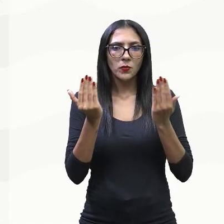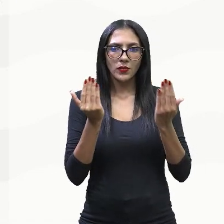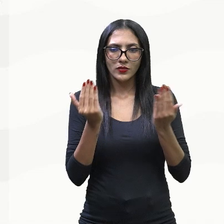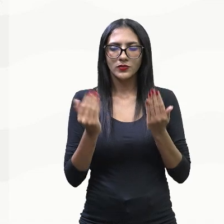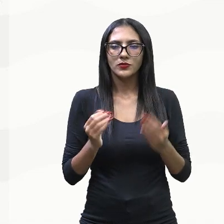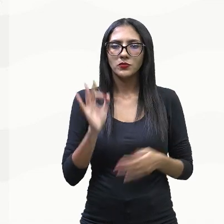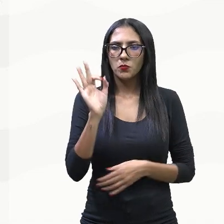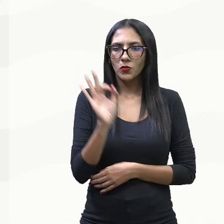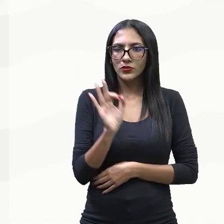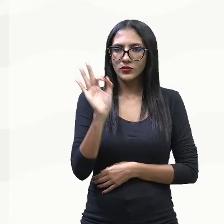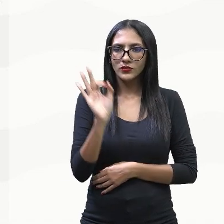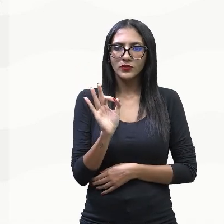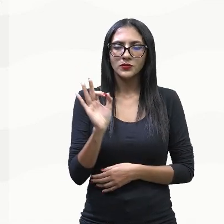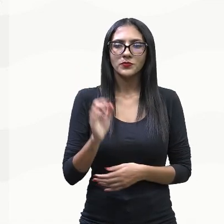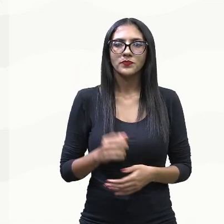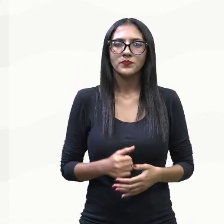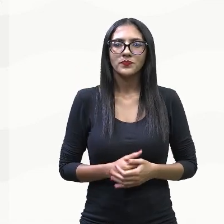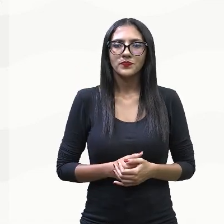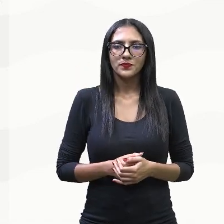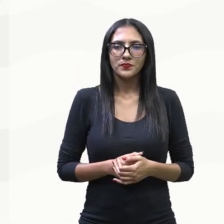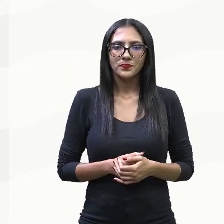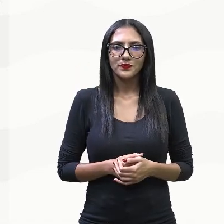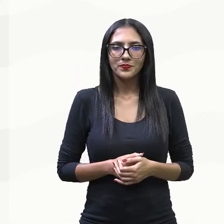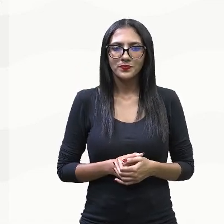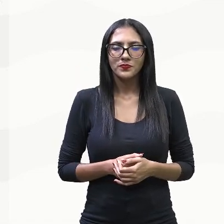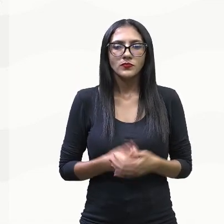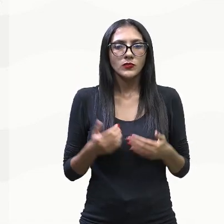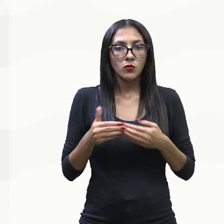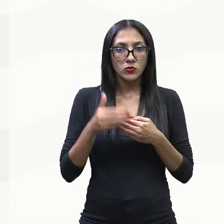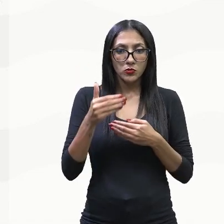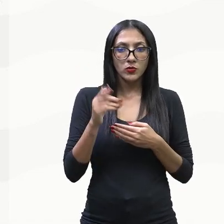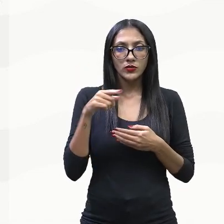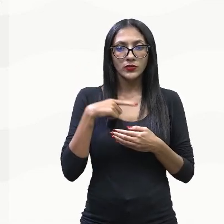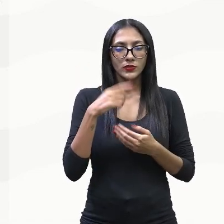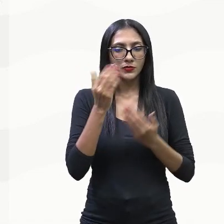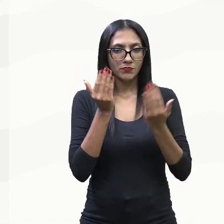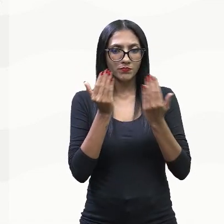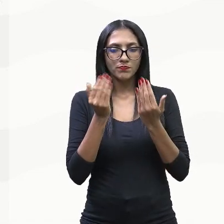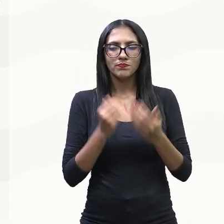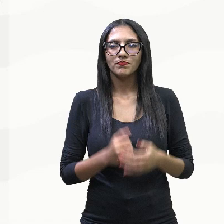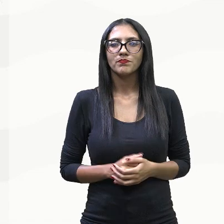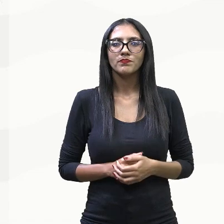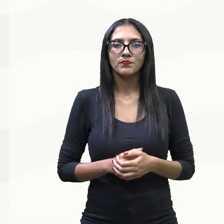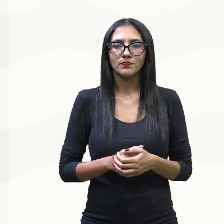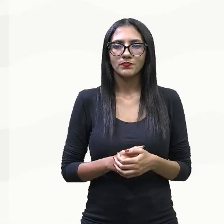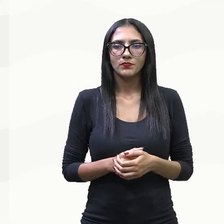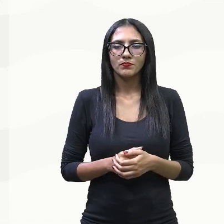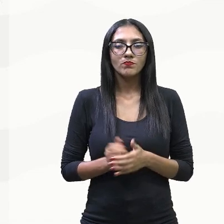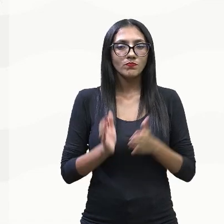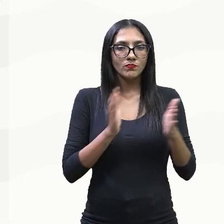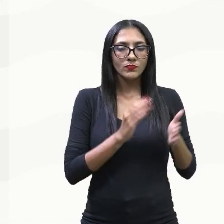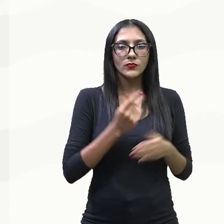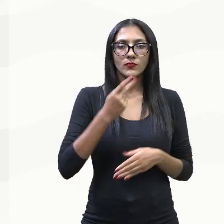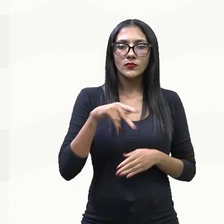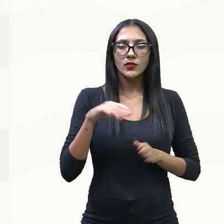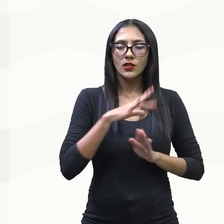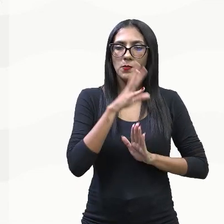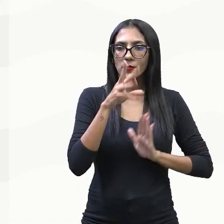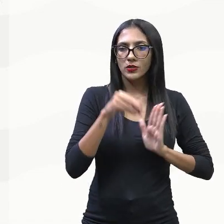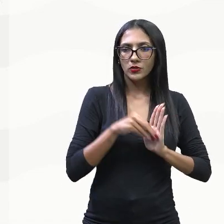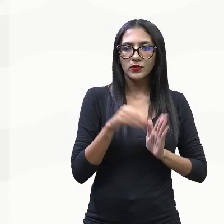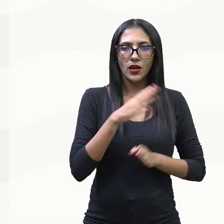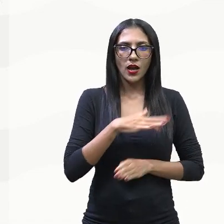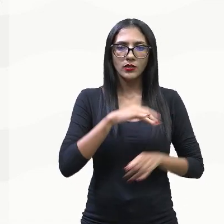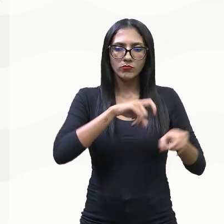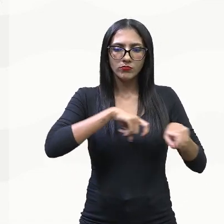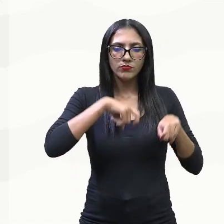18,6%. Exatamente. Então, continuando a análise do nosso gráfico, aí na região amazônica, a agropecuária, não